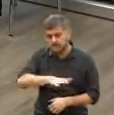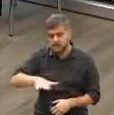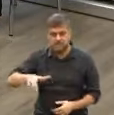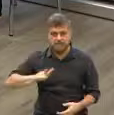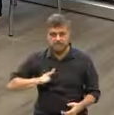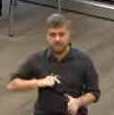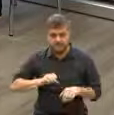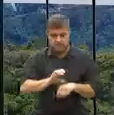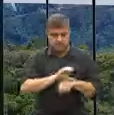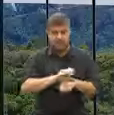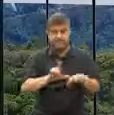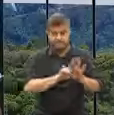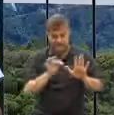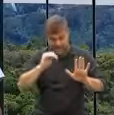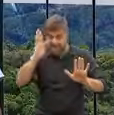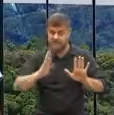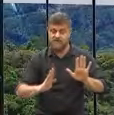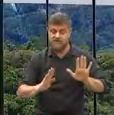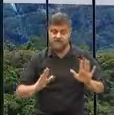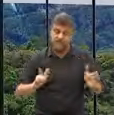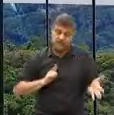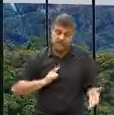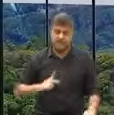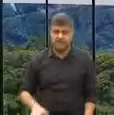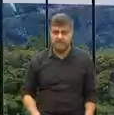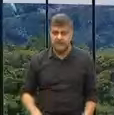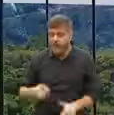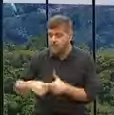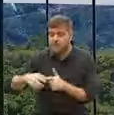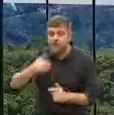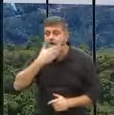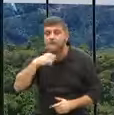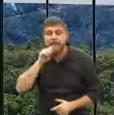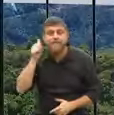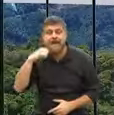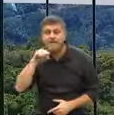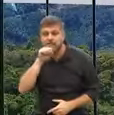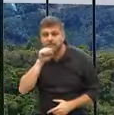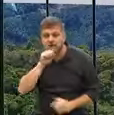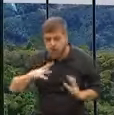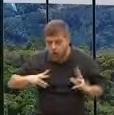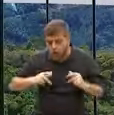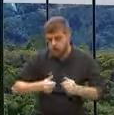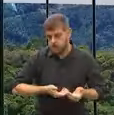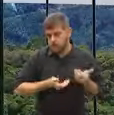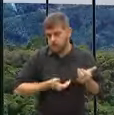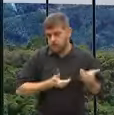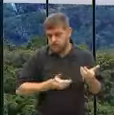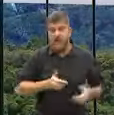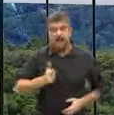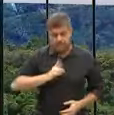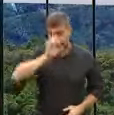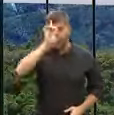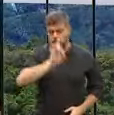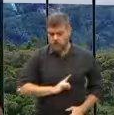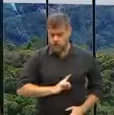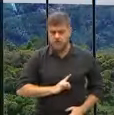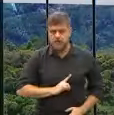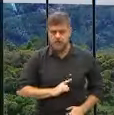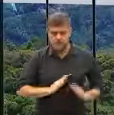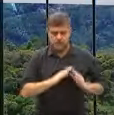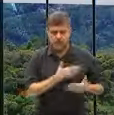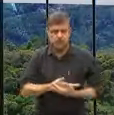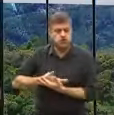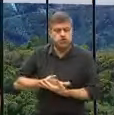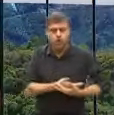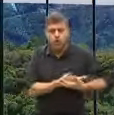tá na Constituição. Então, veja bem, não é do pai e da mãe. Então, quer dizer, todo mundo que tem um filho tem o direito de colocar seu filho na creche.